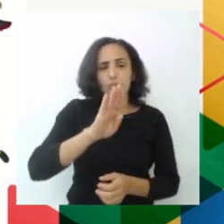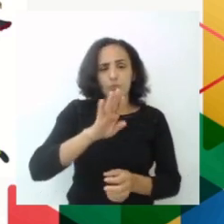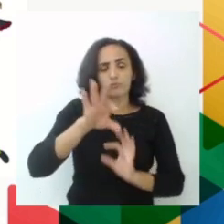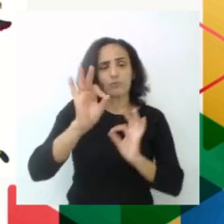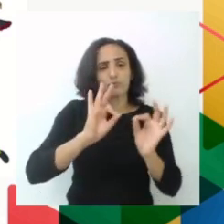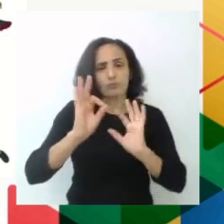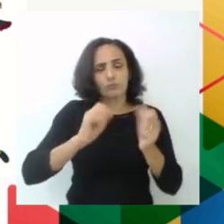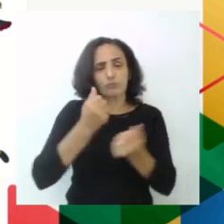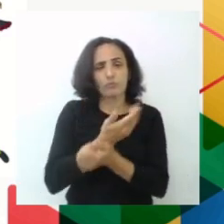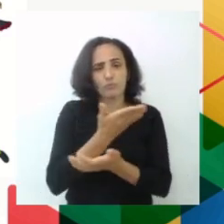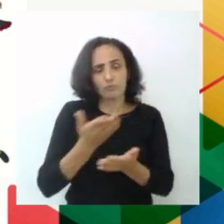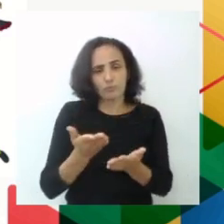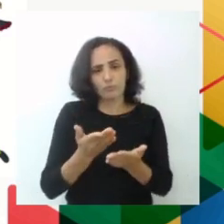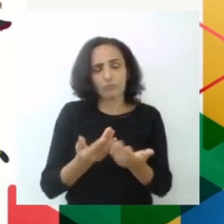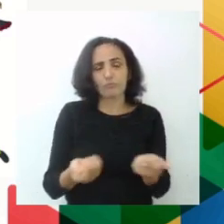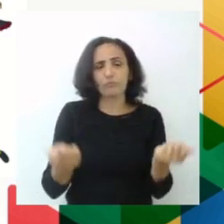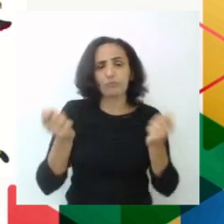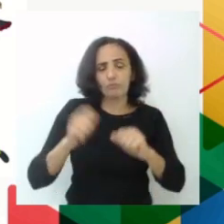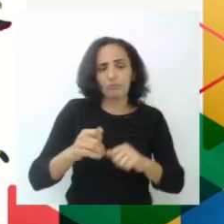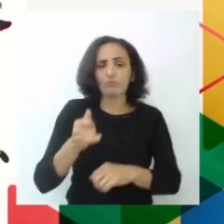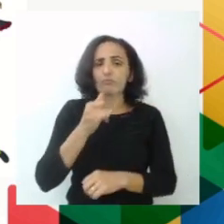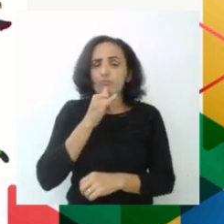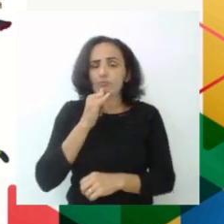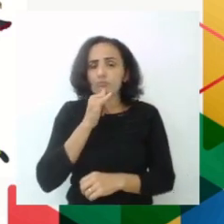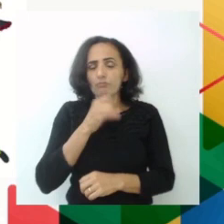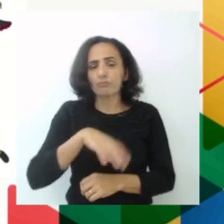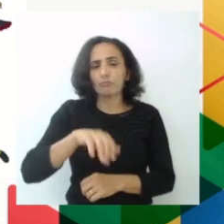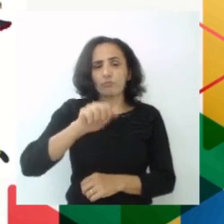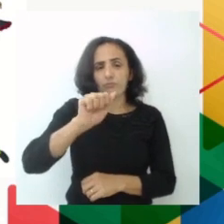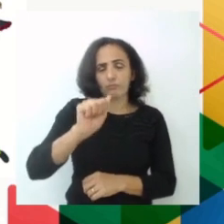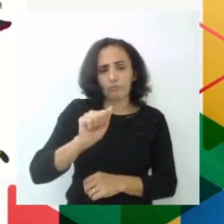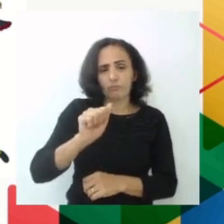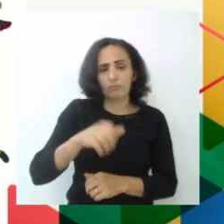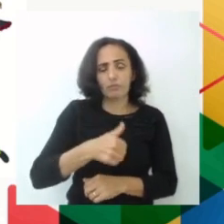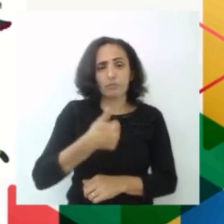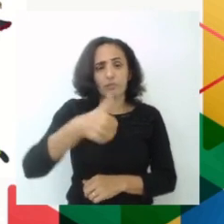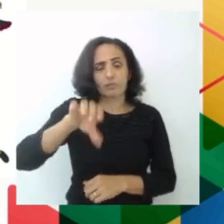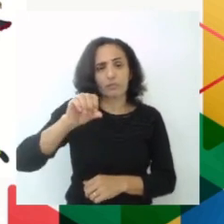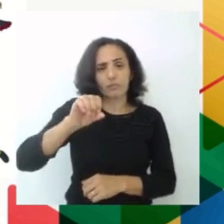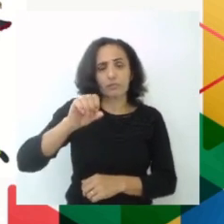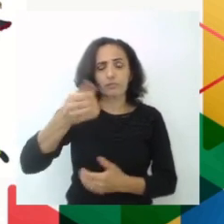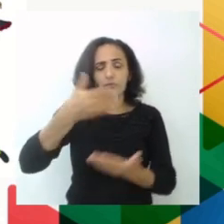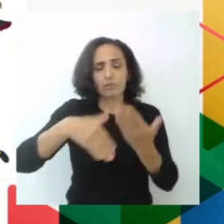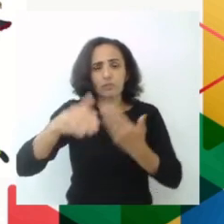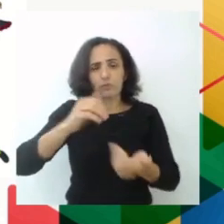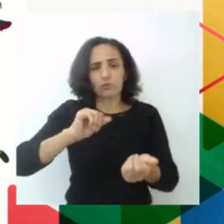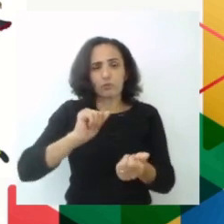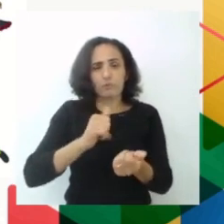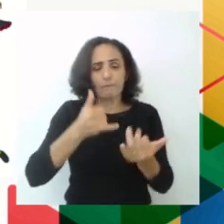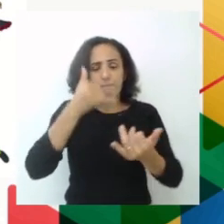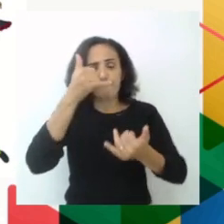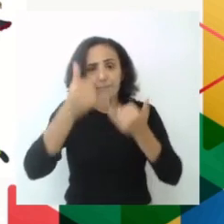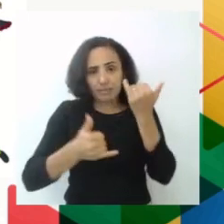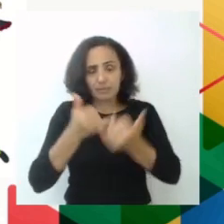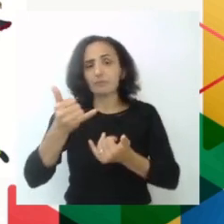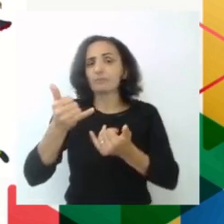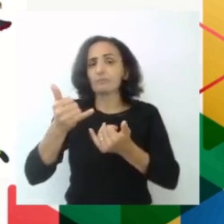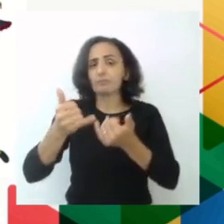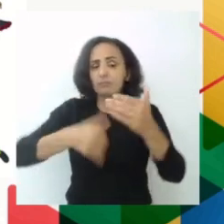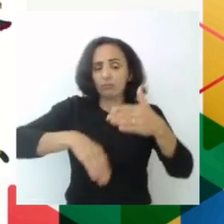contou. Então, você terá aqui, por exemplo, o A fará 19 jogos. O time